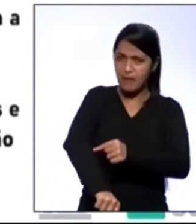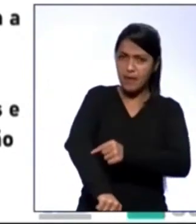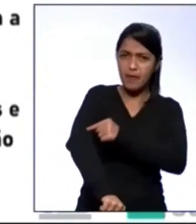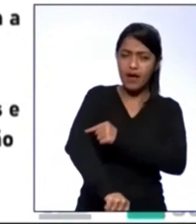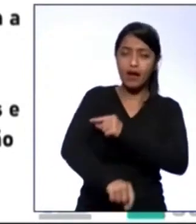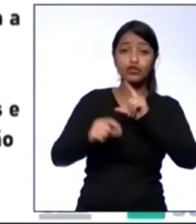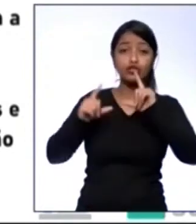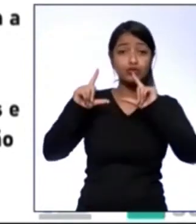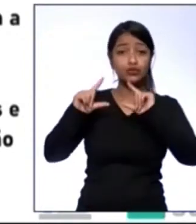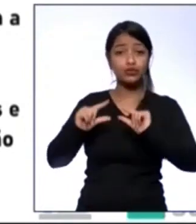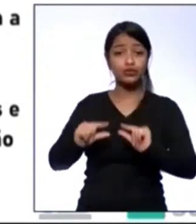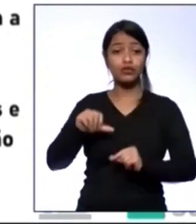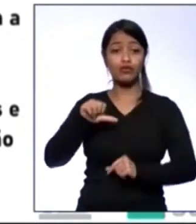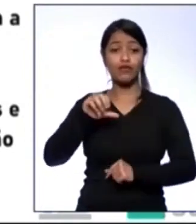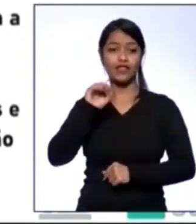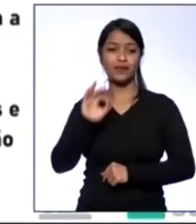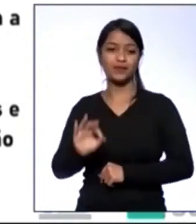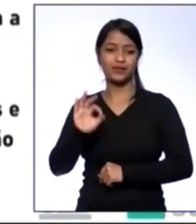e